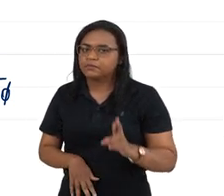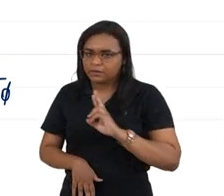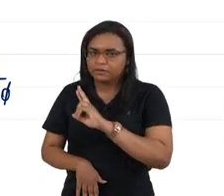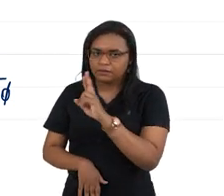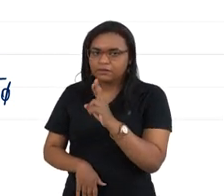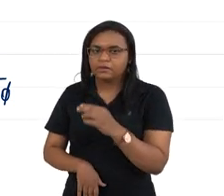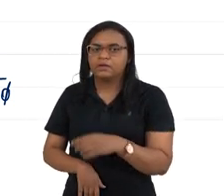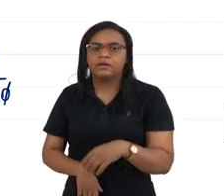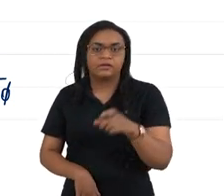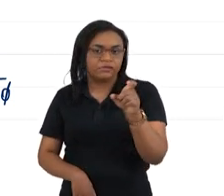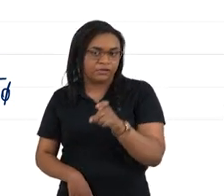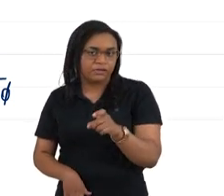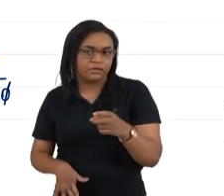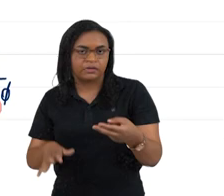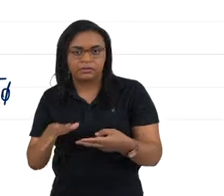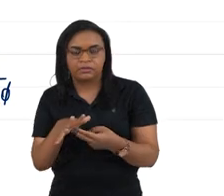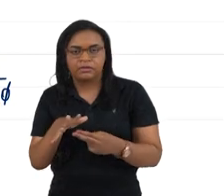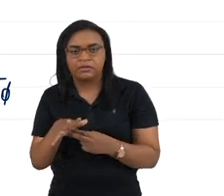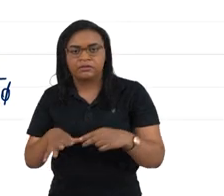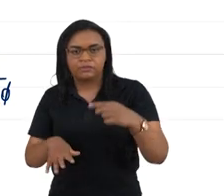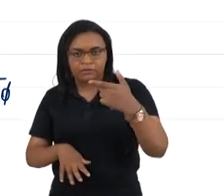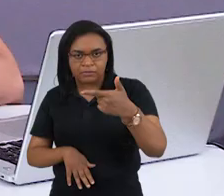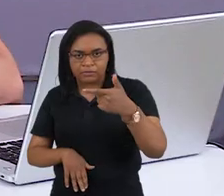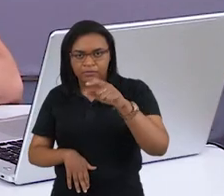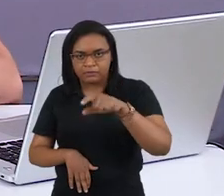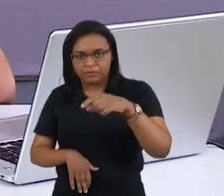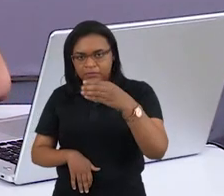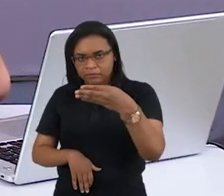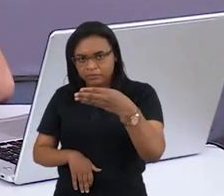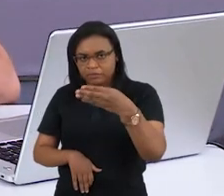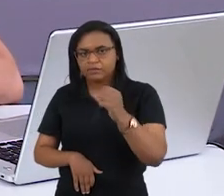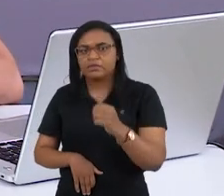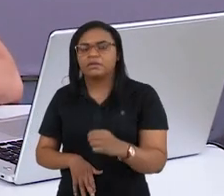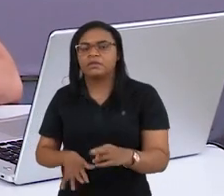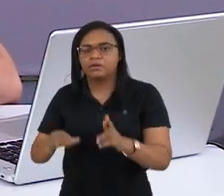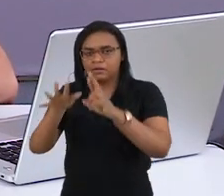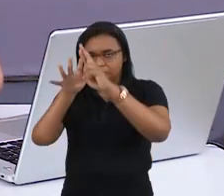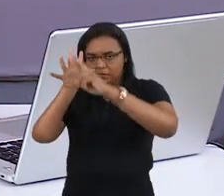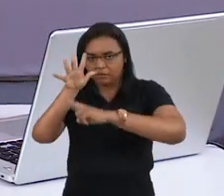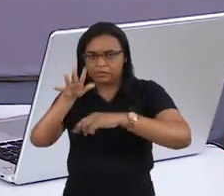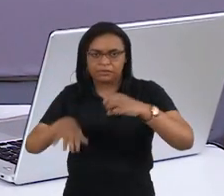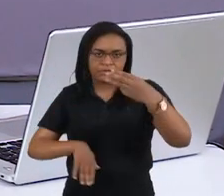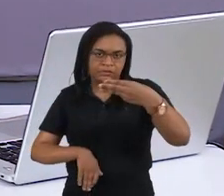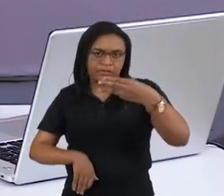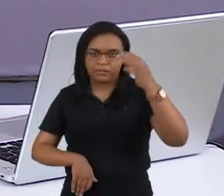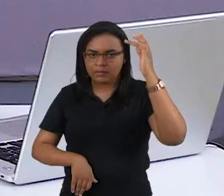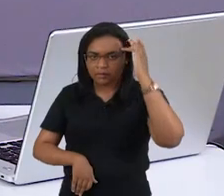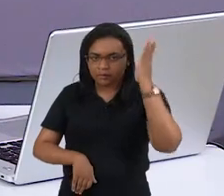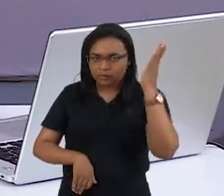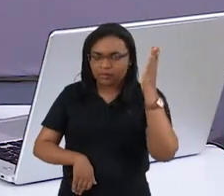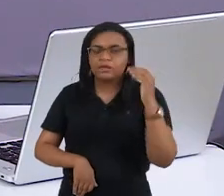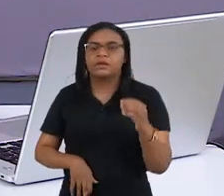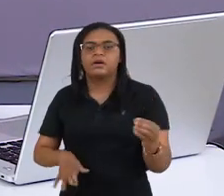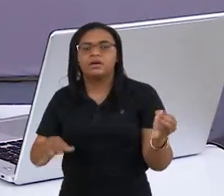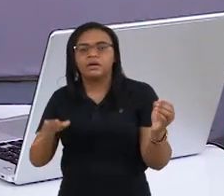resolução. X é igual a 2,4. Então, essa aí é a regra de 3 simples. Agora, vamos considerar a regra de